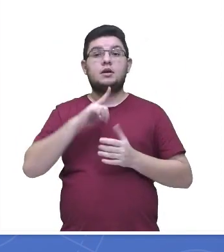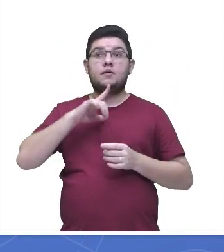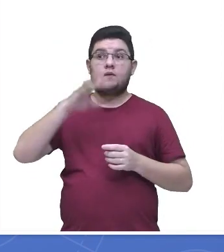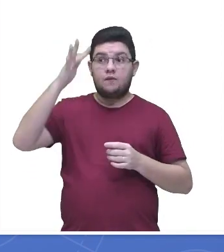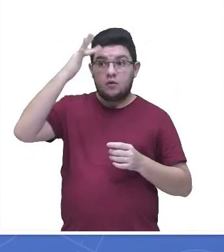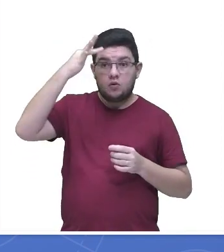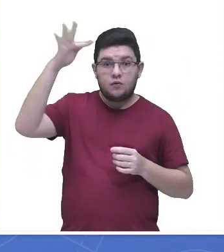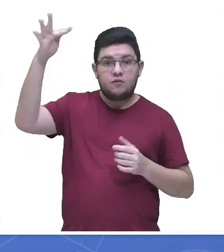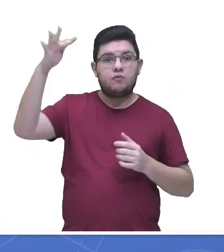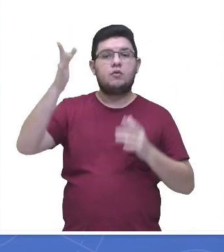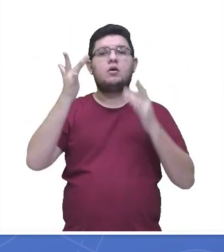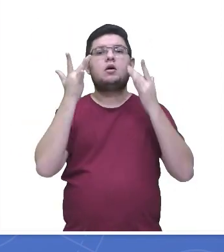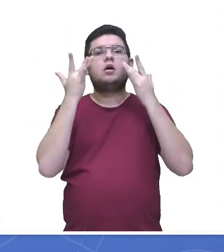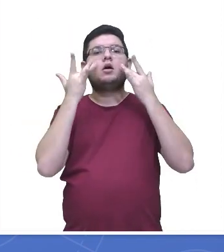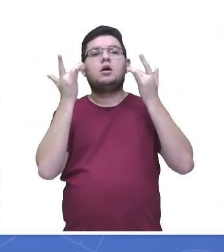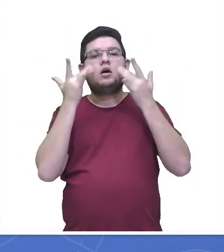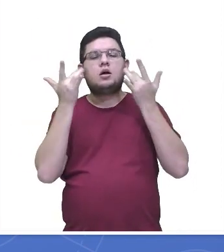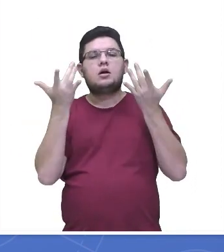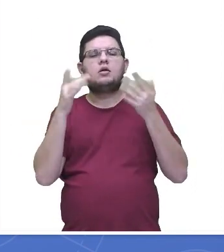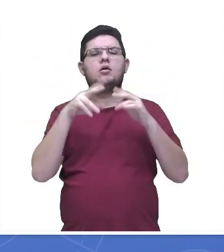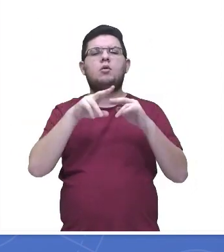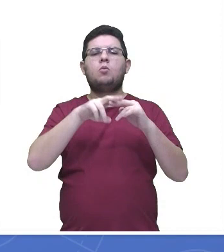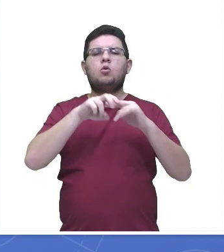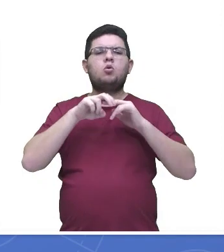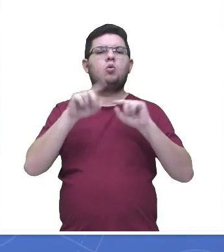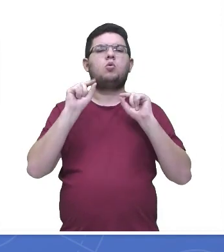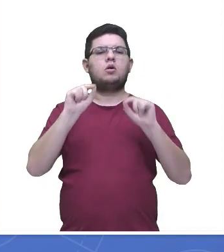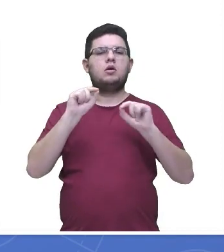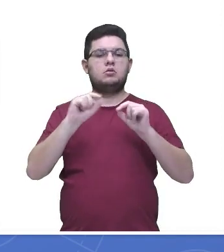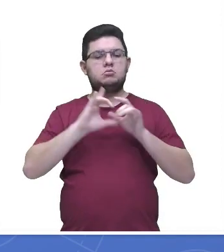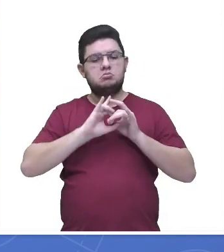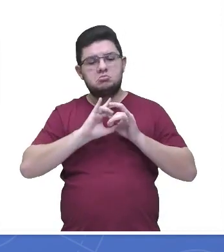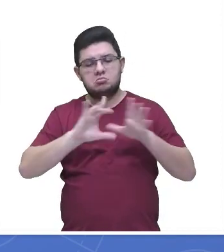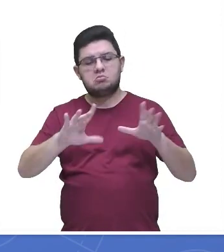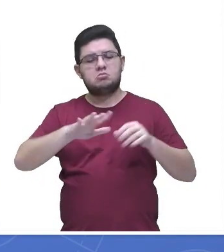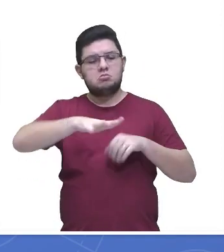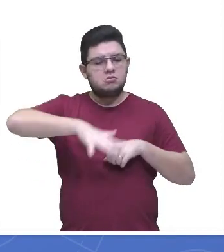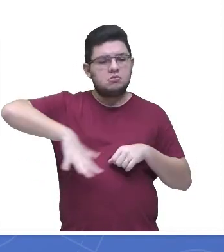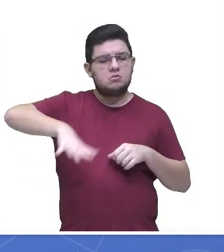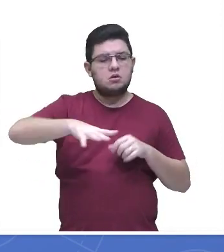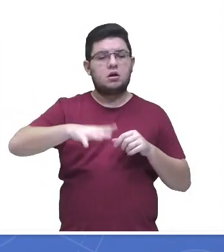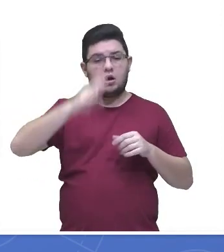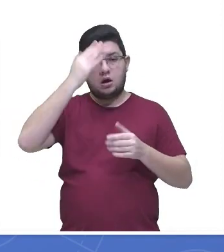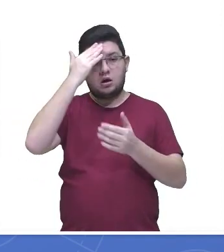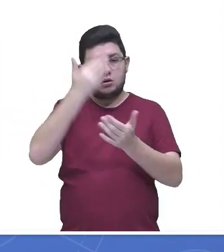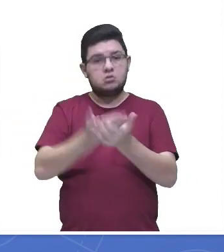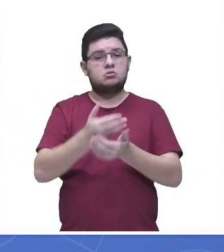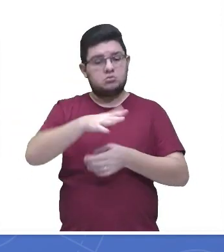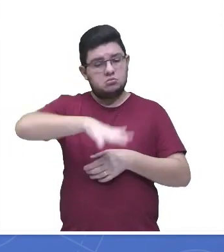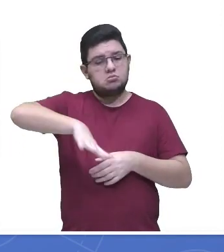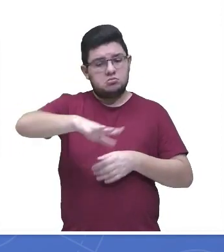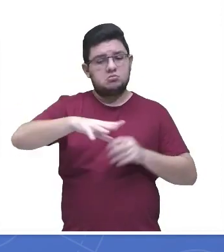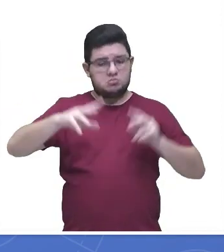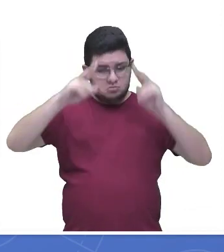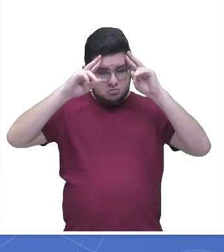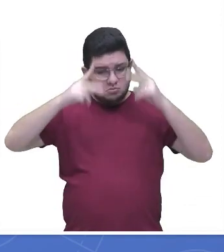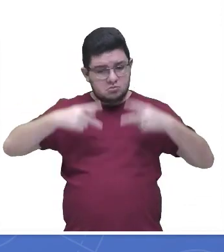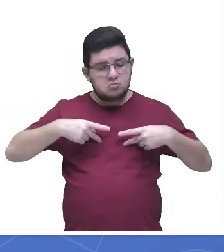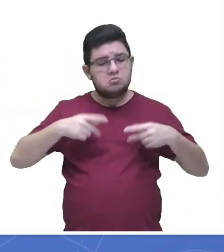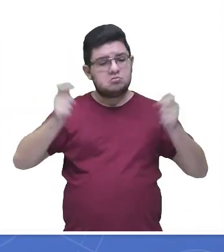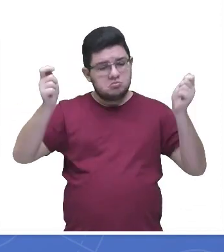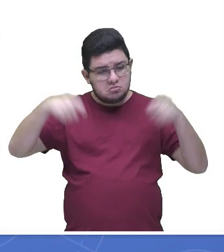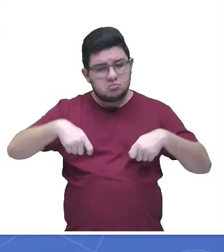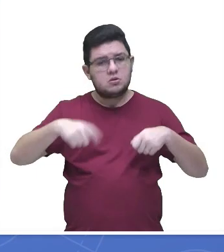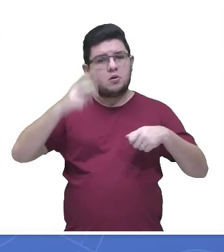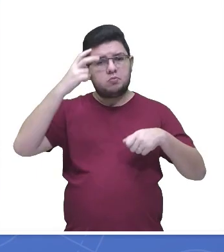na Grécia. Isso tudo por quê? Por causa da democracia, por acreditar que o homem é capaz, que o homem é inteligente. Então,